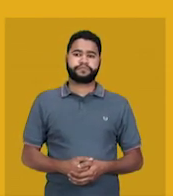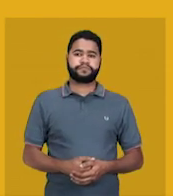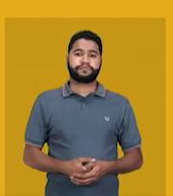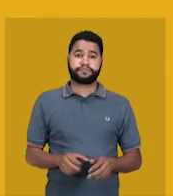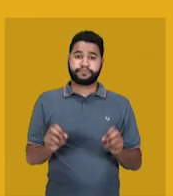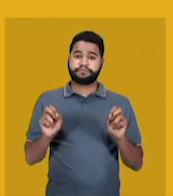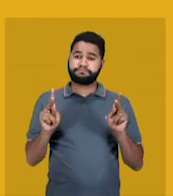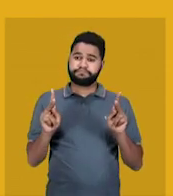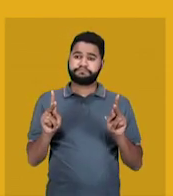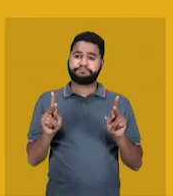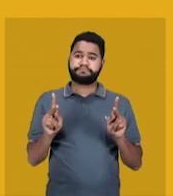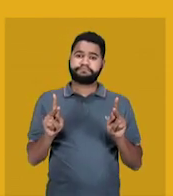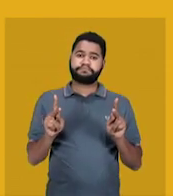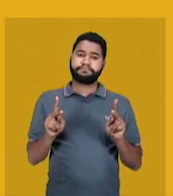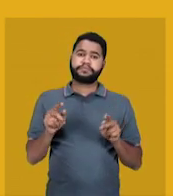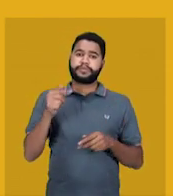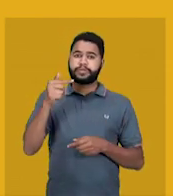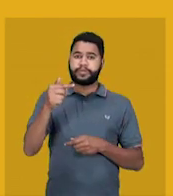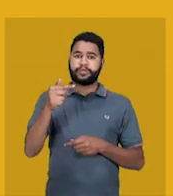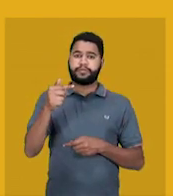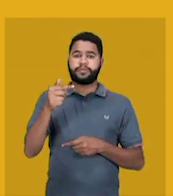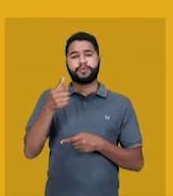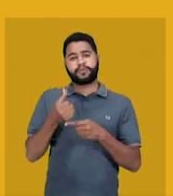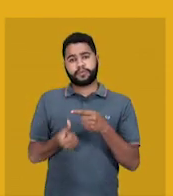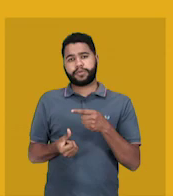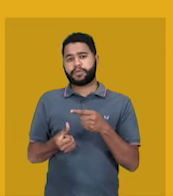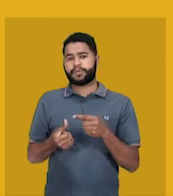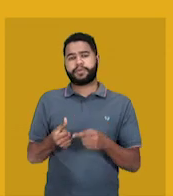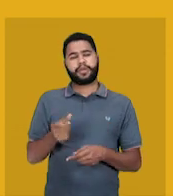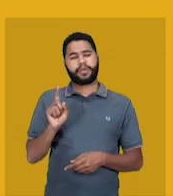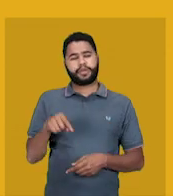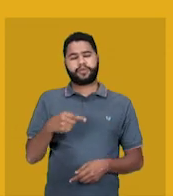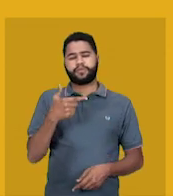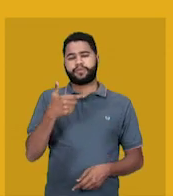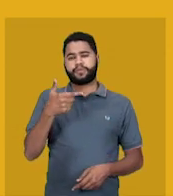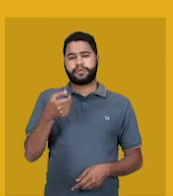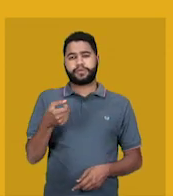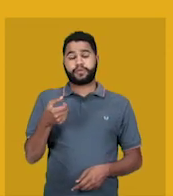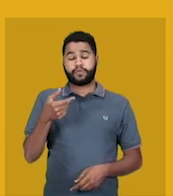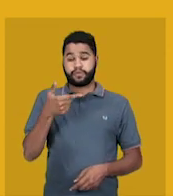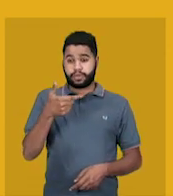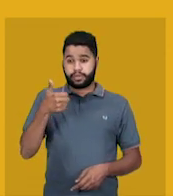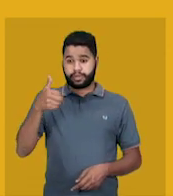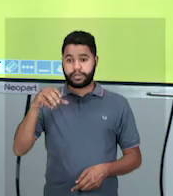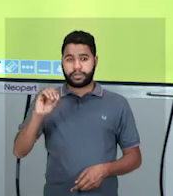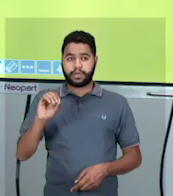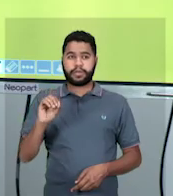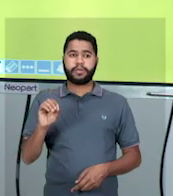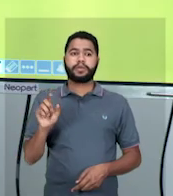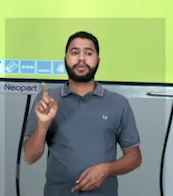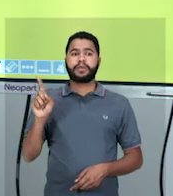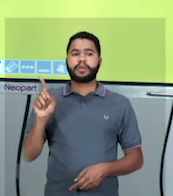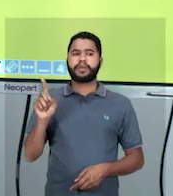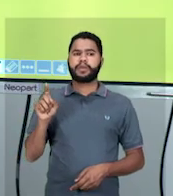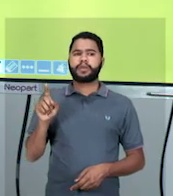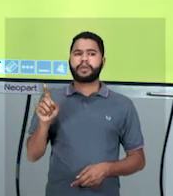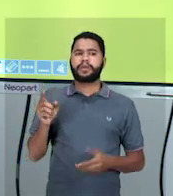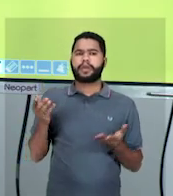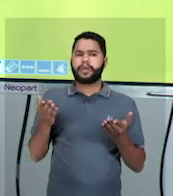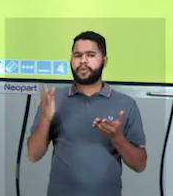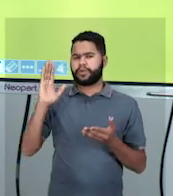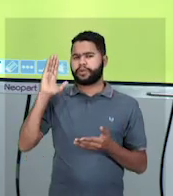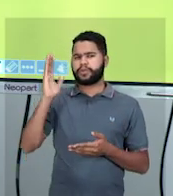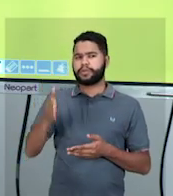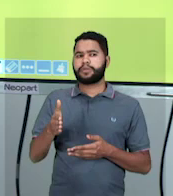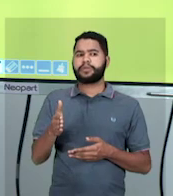o ok então sete pessoas seis 210° então essa aqui nós vamos fazer essa outra vamos fazer forma mais